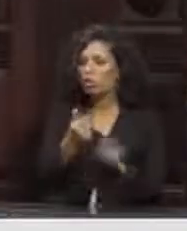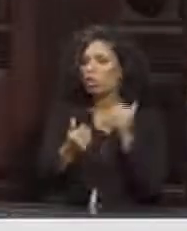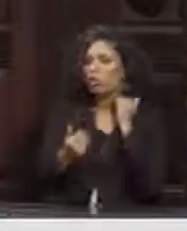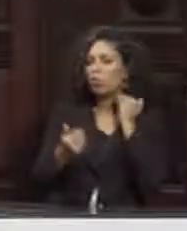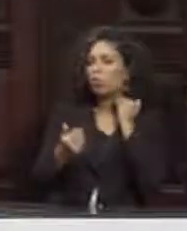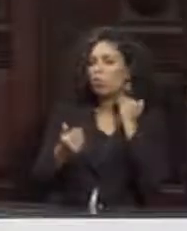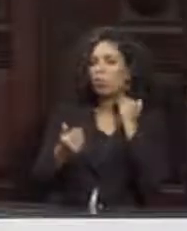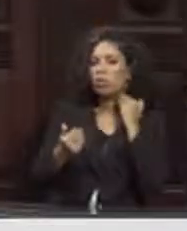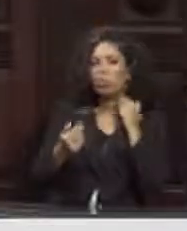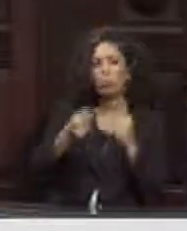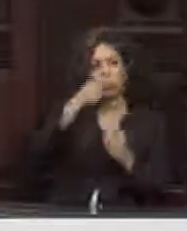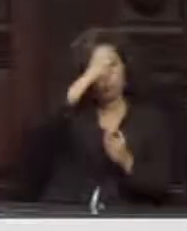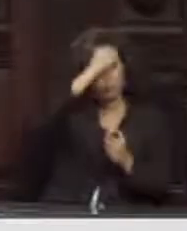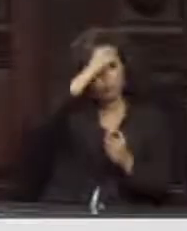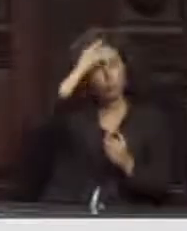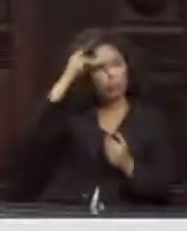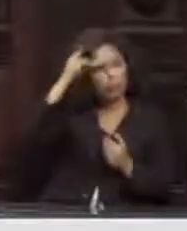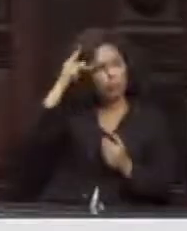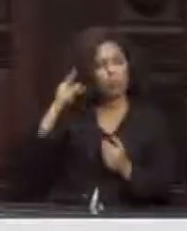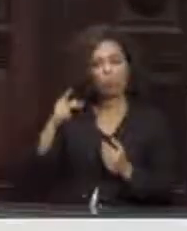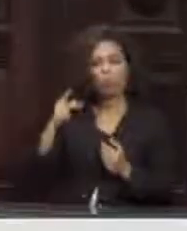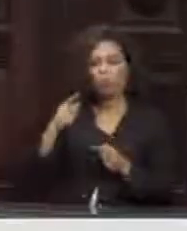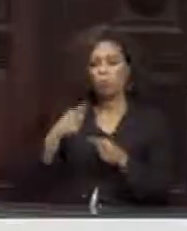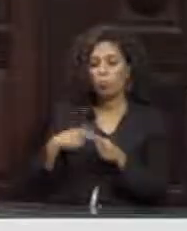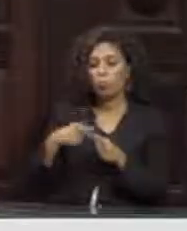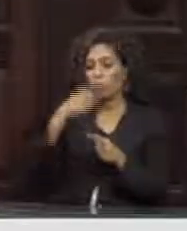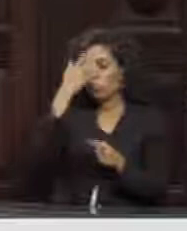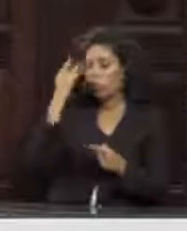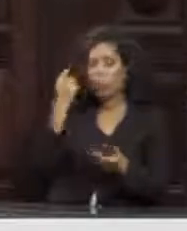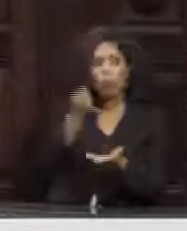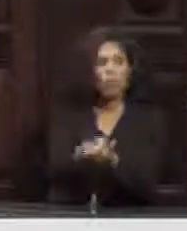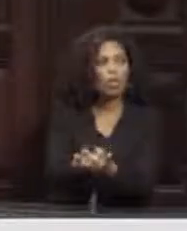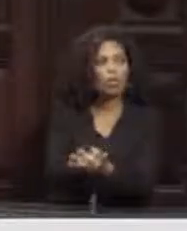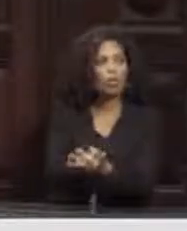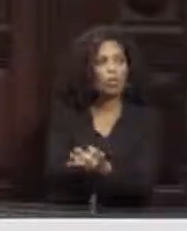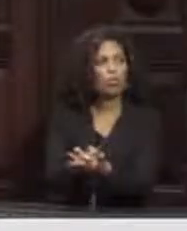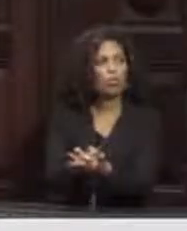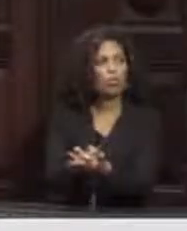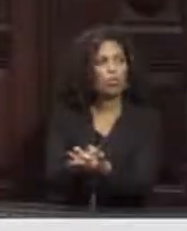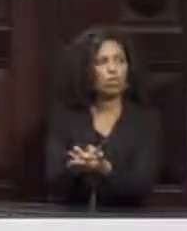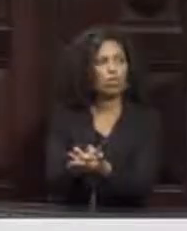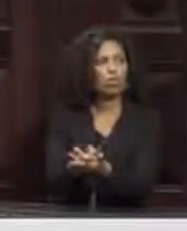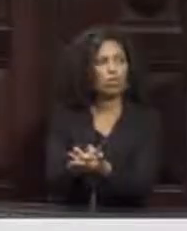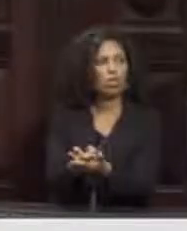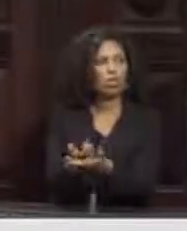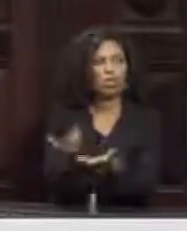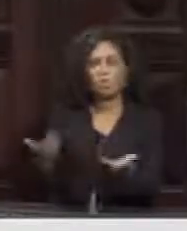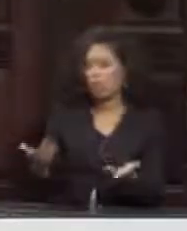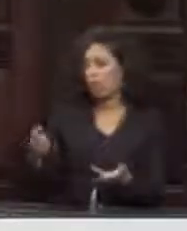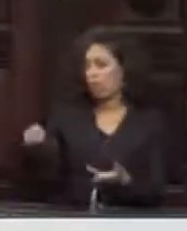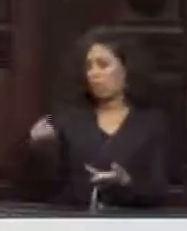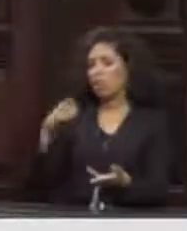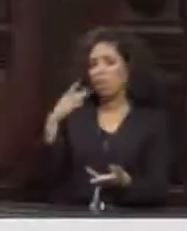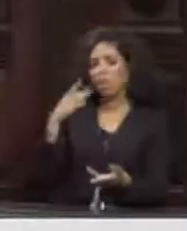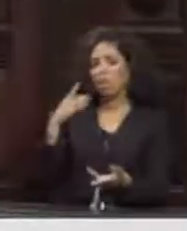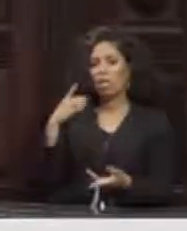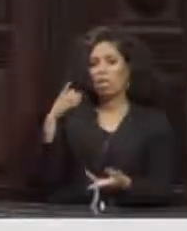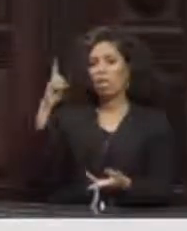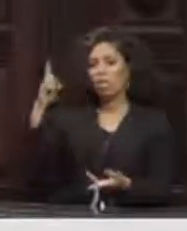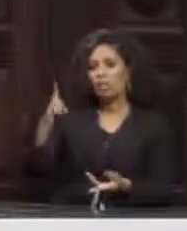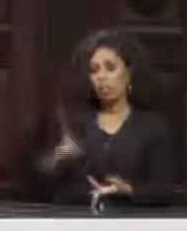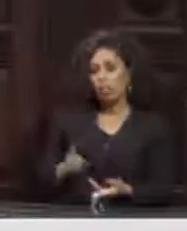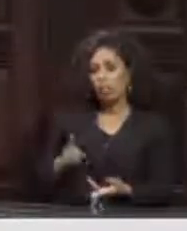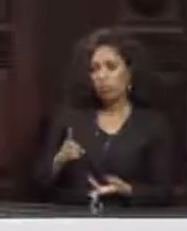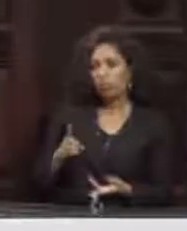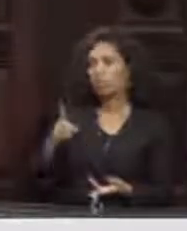é pago pelo consumidor. Aliás, a defesa do consumidor aqui na casa está naturalmente